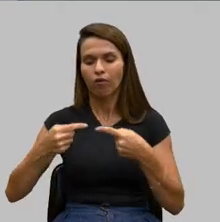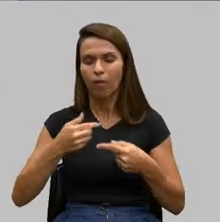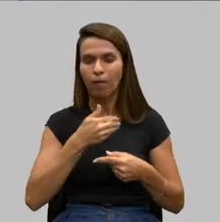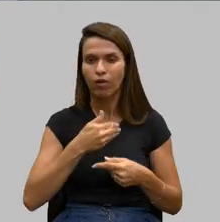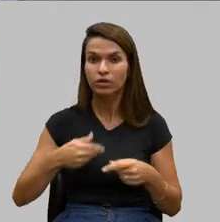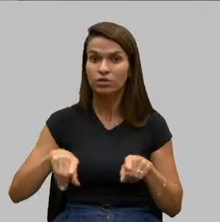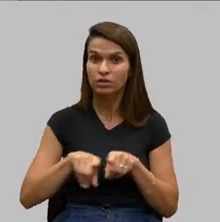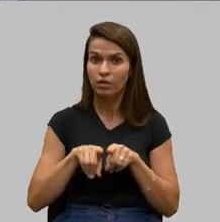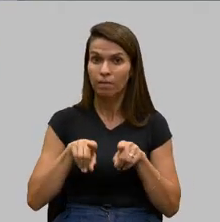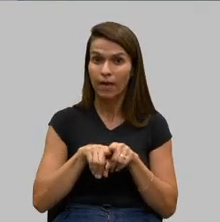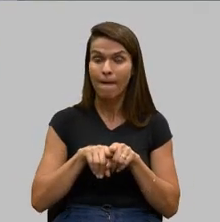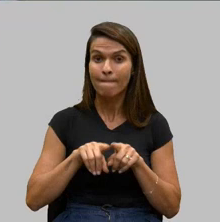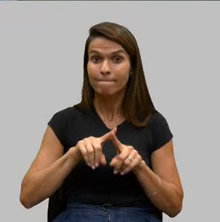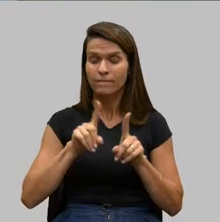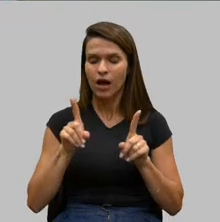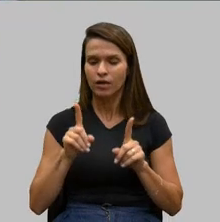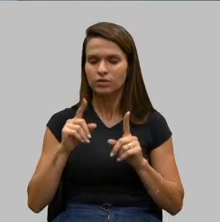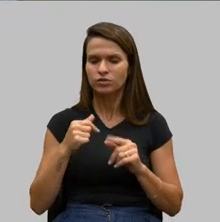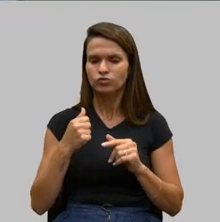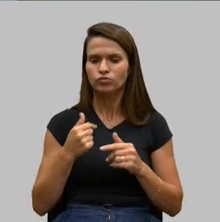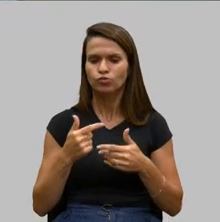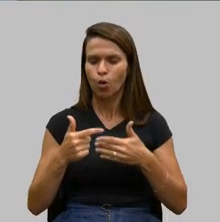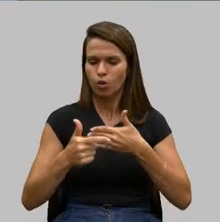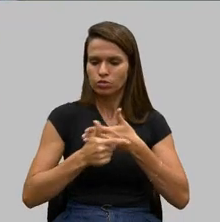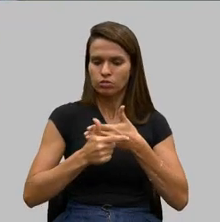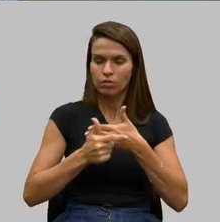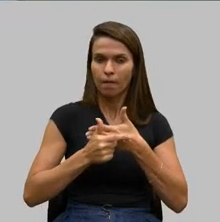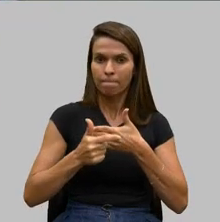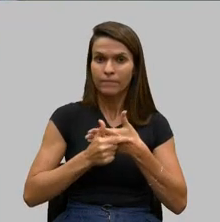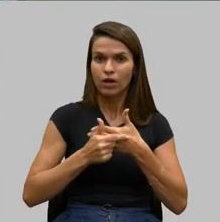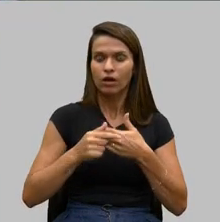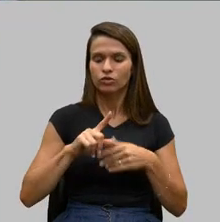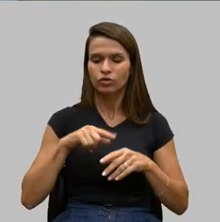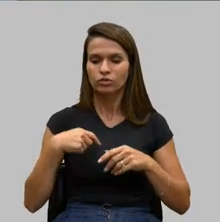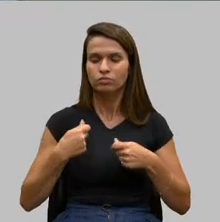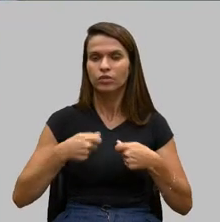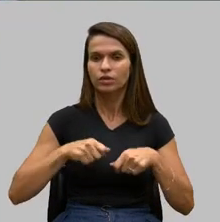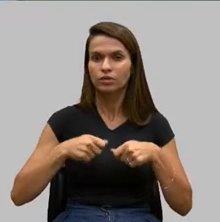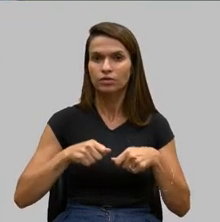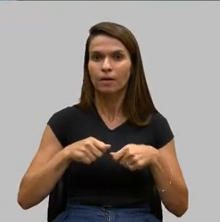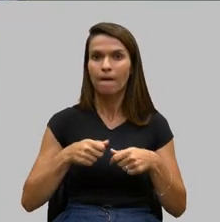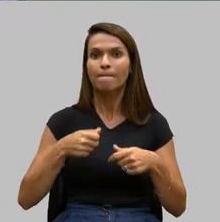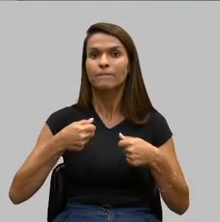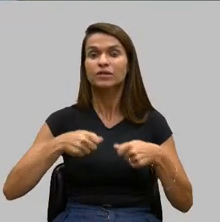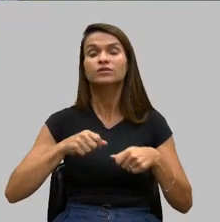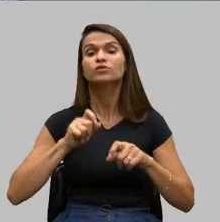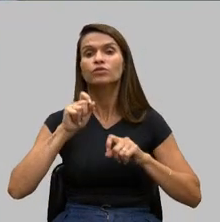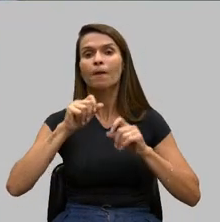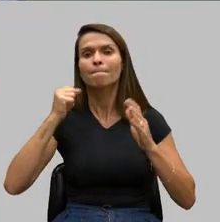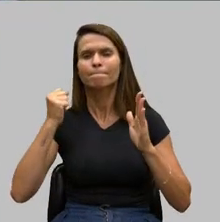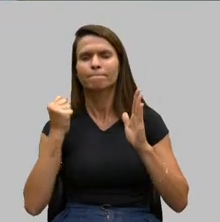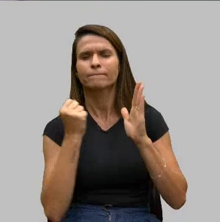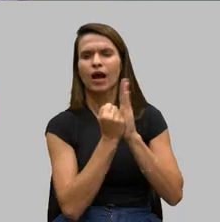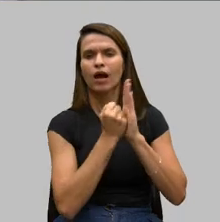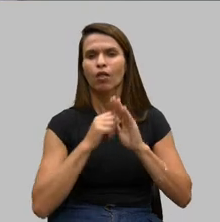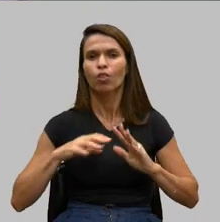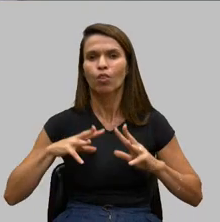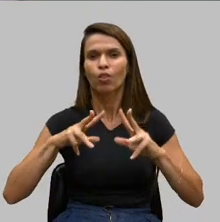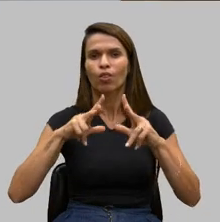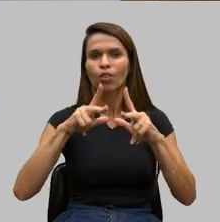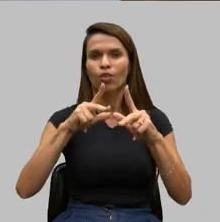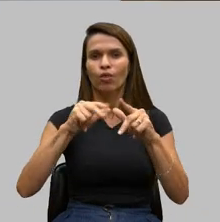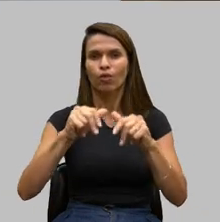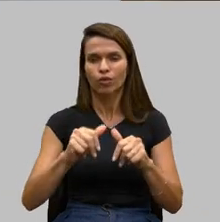queria dizer que a nossa causa e a nossa necessidade ela precisa abarcar todo mundo todos os espectros